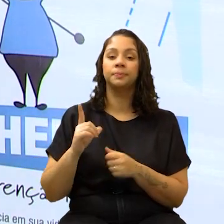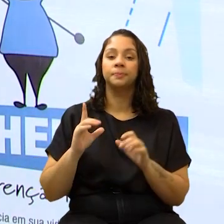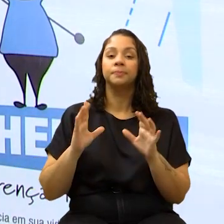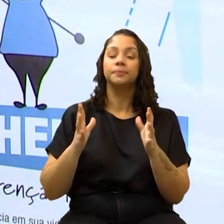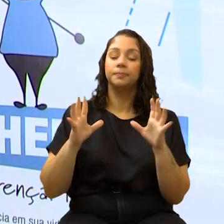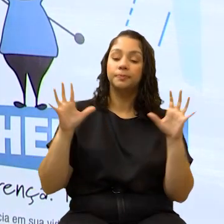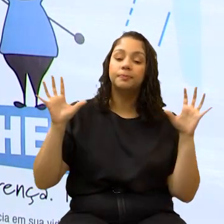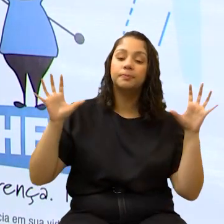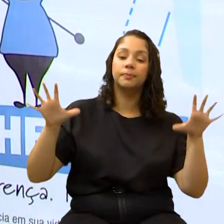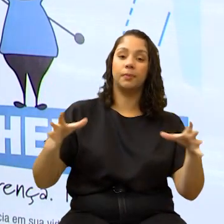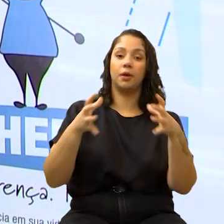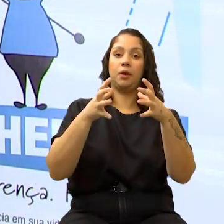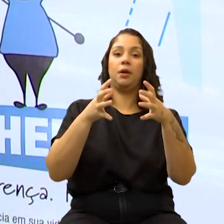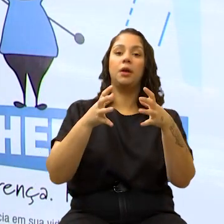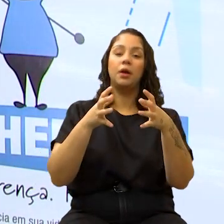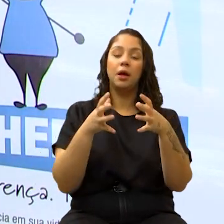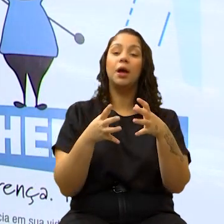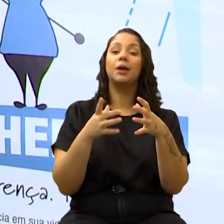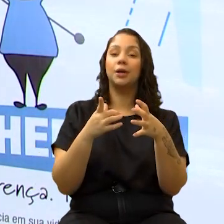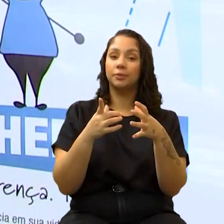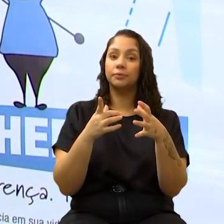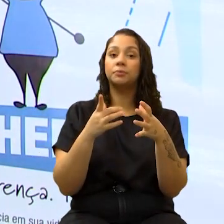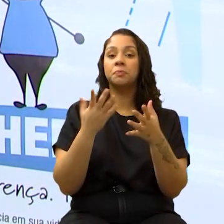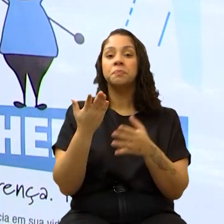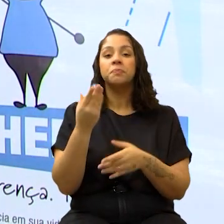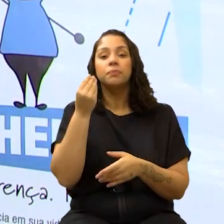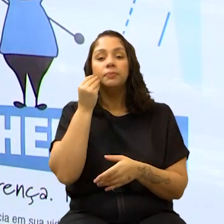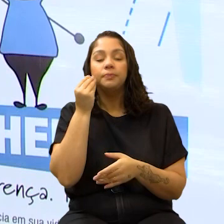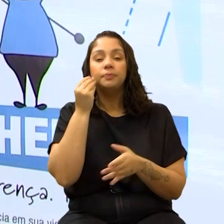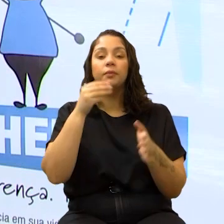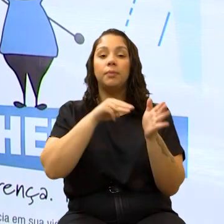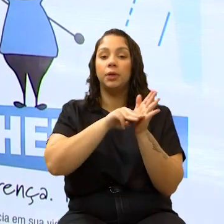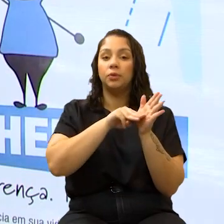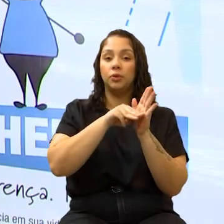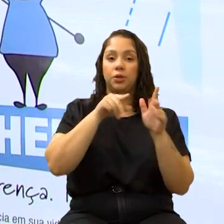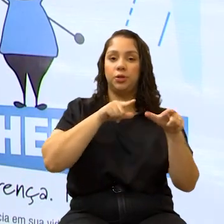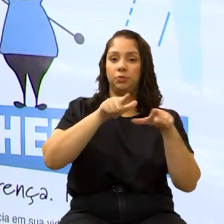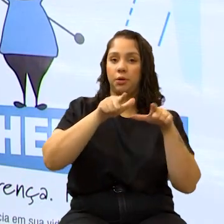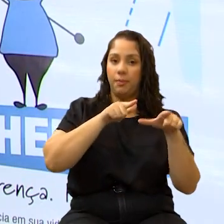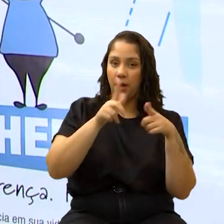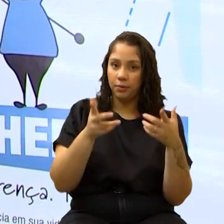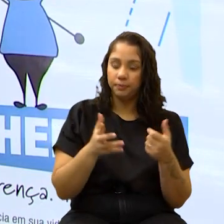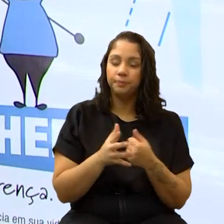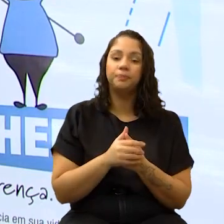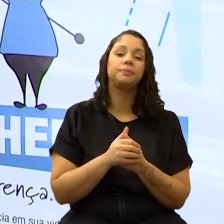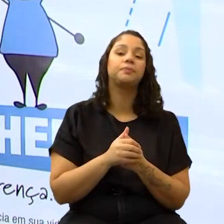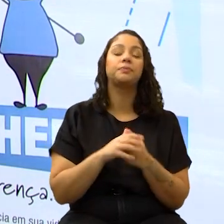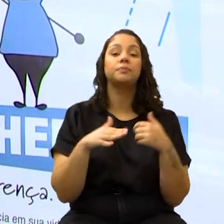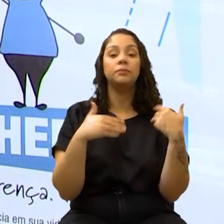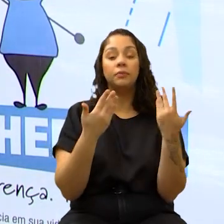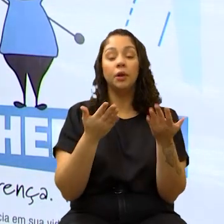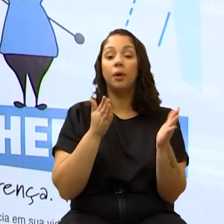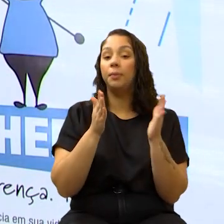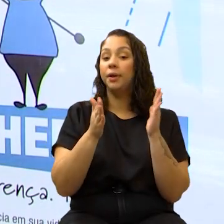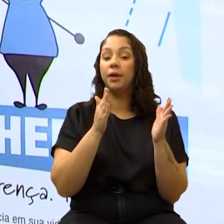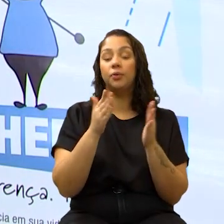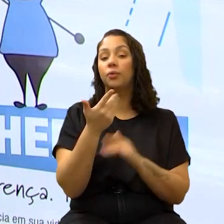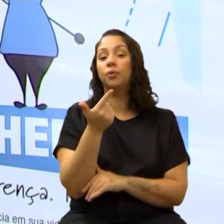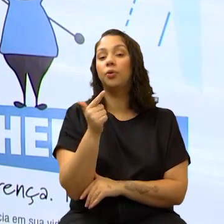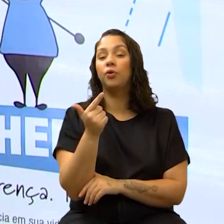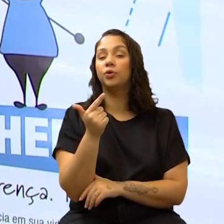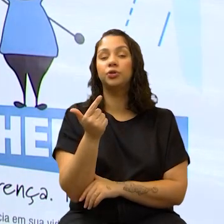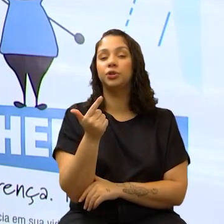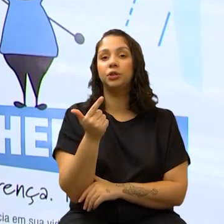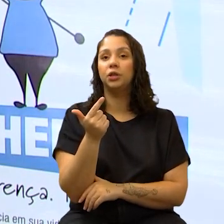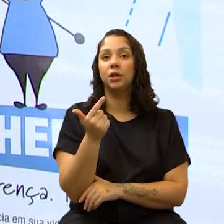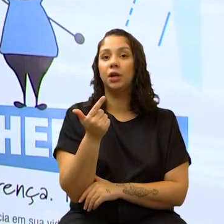da configuração de uma equipe, passou-se então a buscar uma metodologia de trabalho. Então, numa época onde a gente